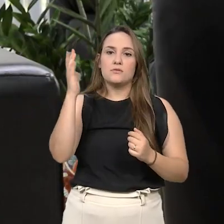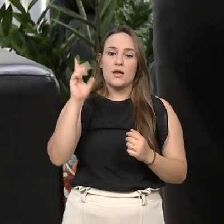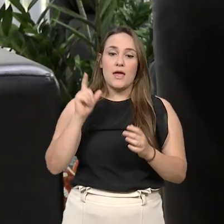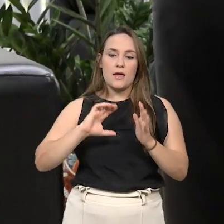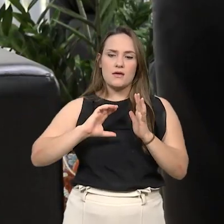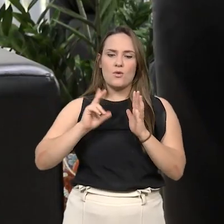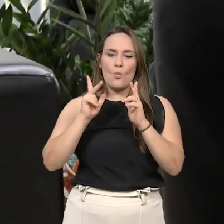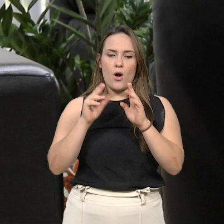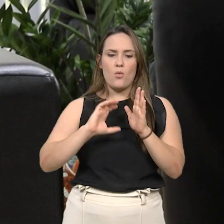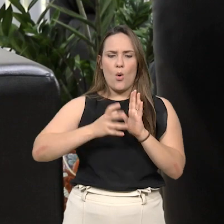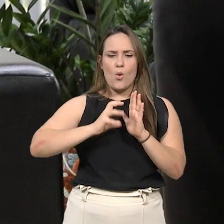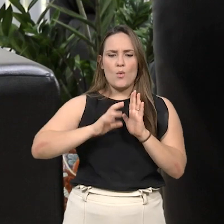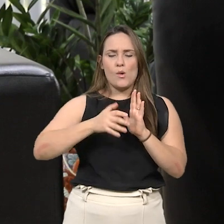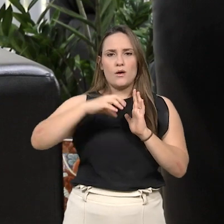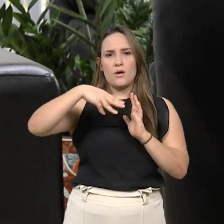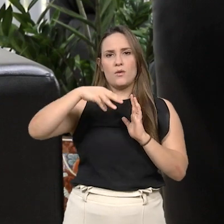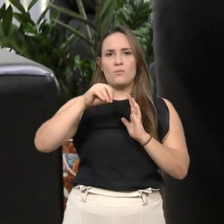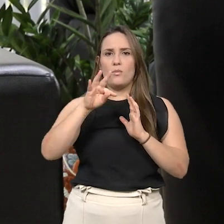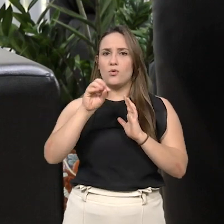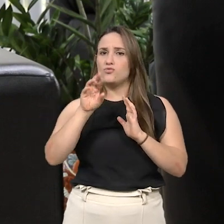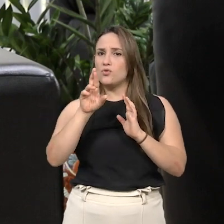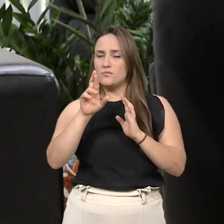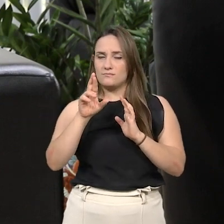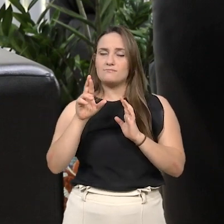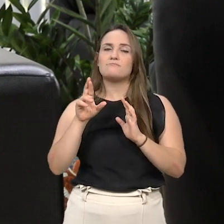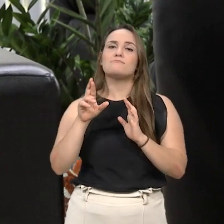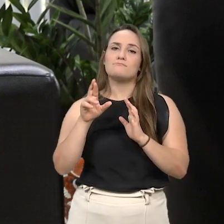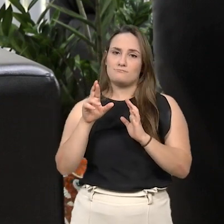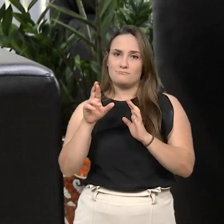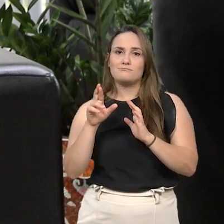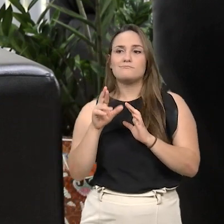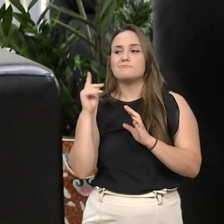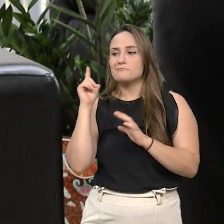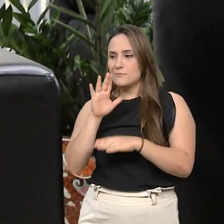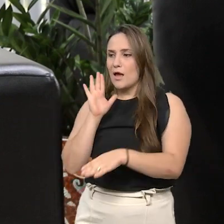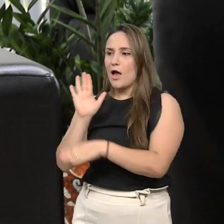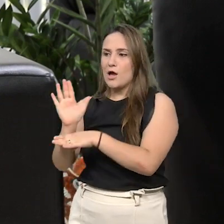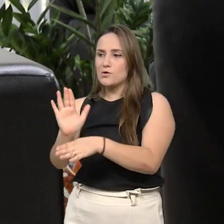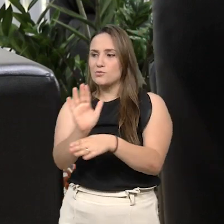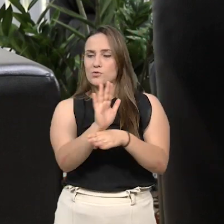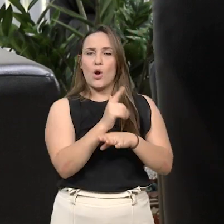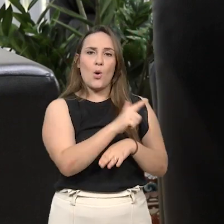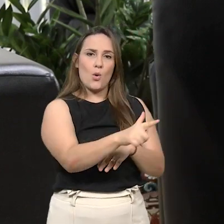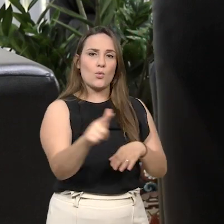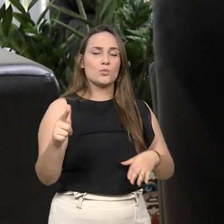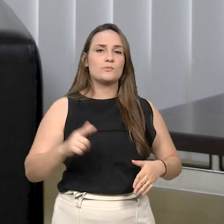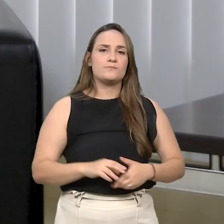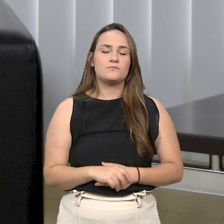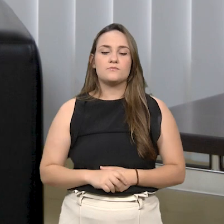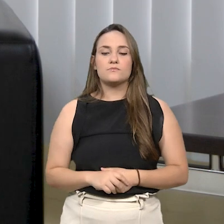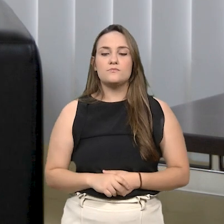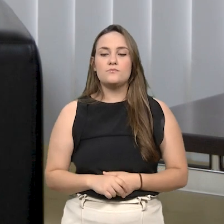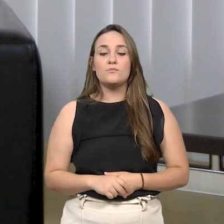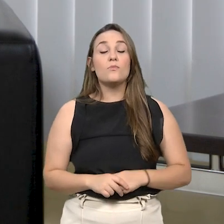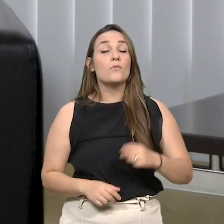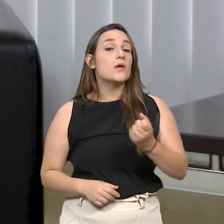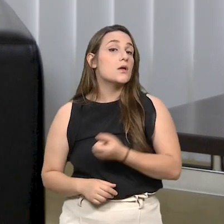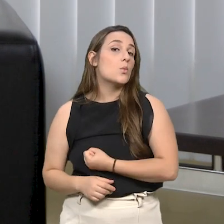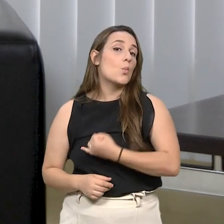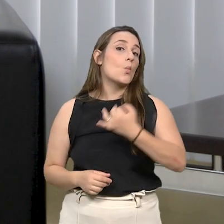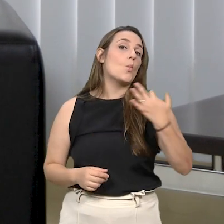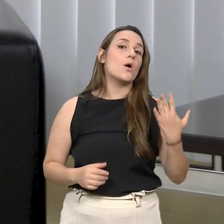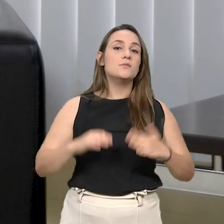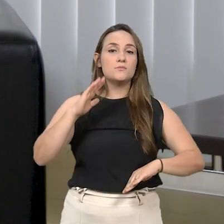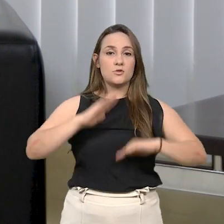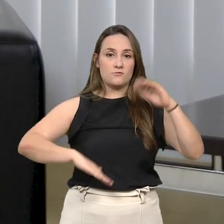um grande motor que veio a se somar aos outros elementos que ali existem. E quantos profissionais